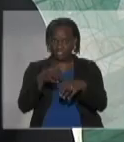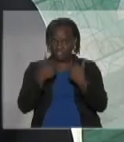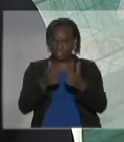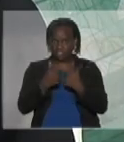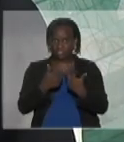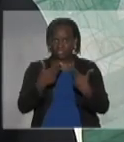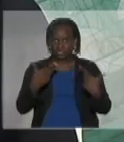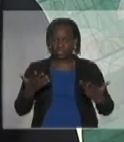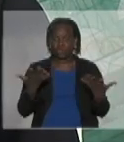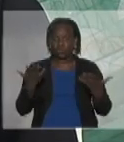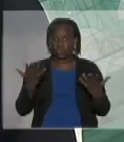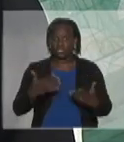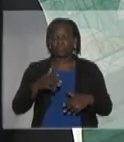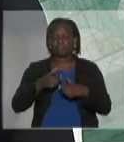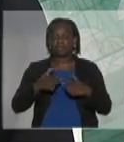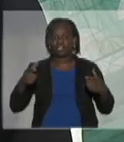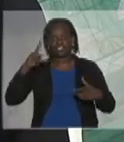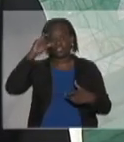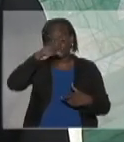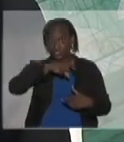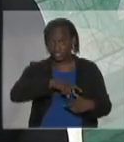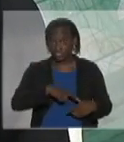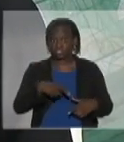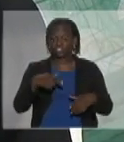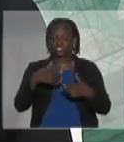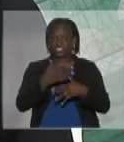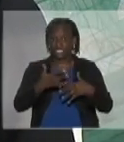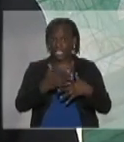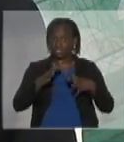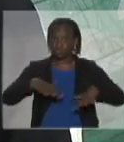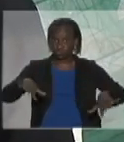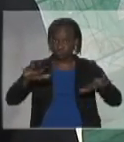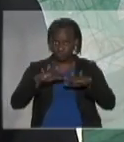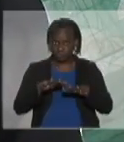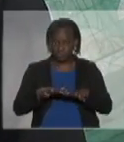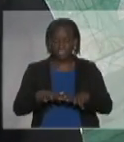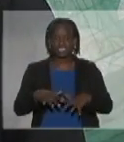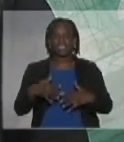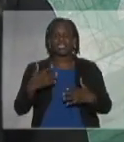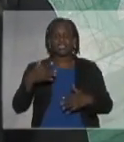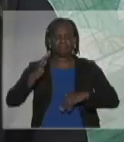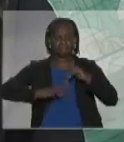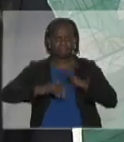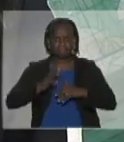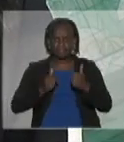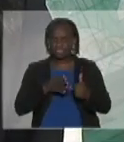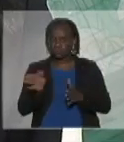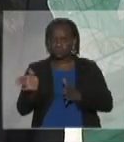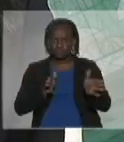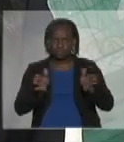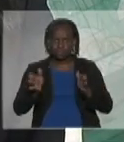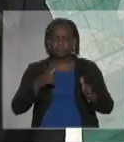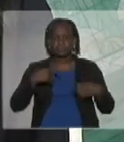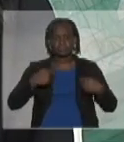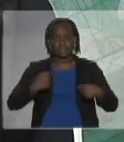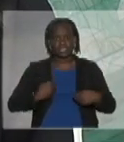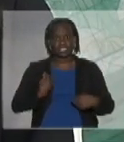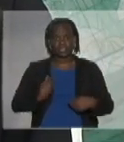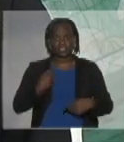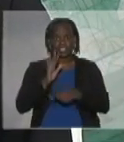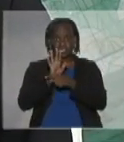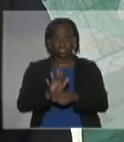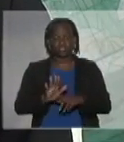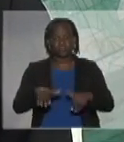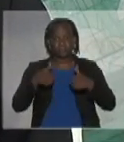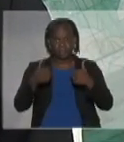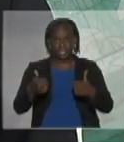Transporte público é hoje um dos maiores desafios das grandes cidades. A eficiência da mobilidade traz qualidade de